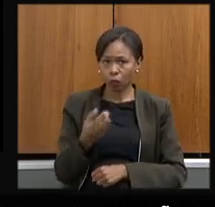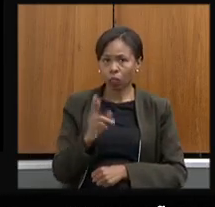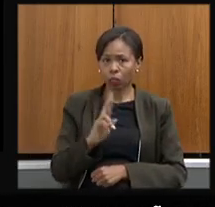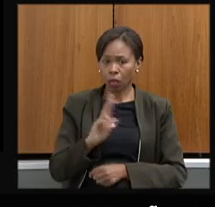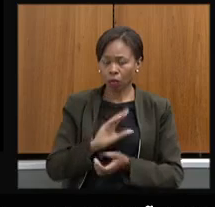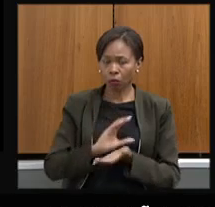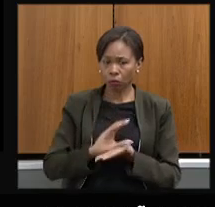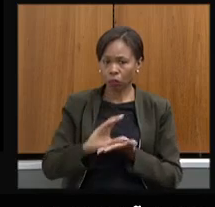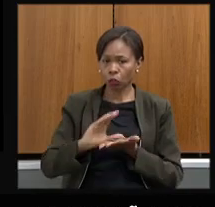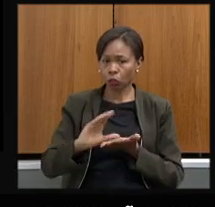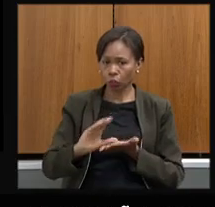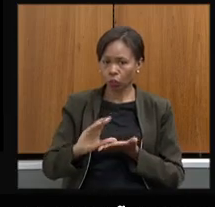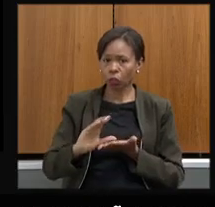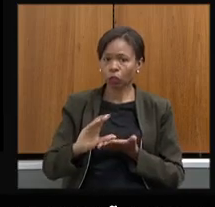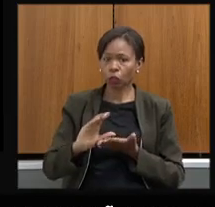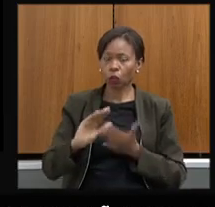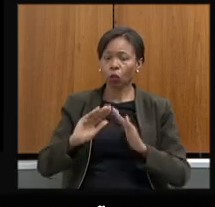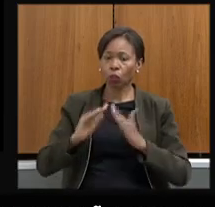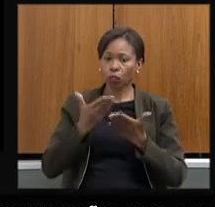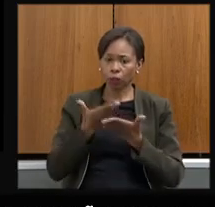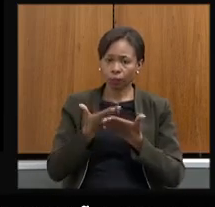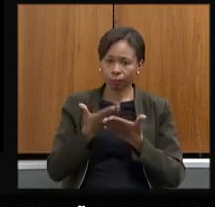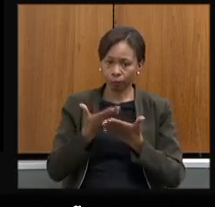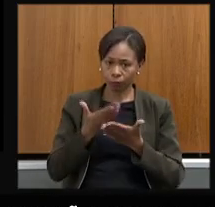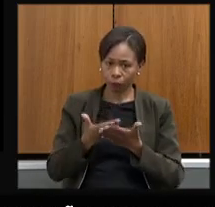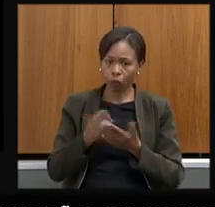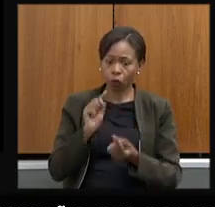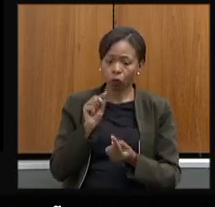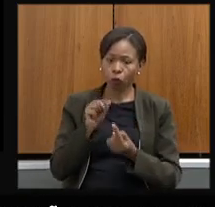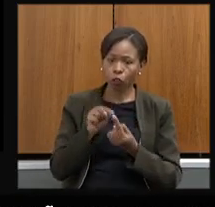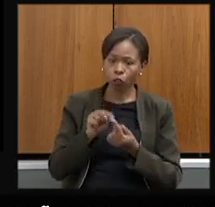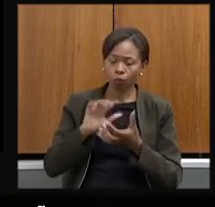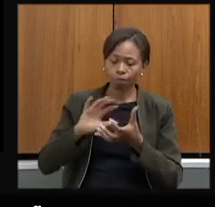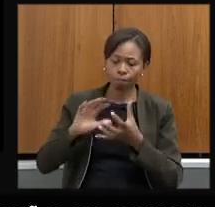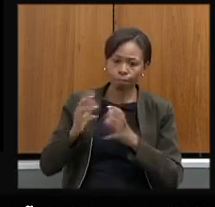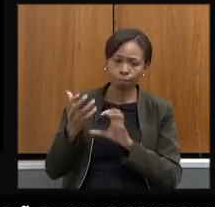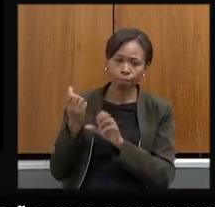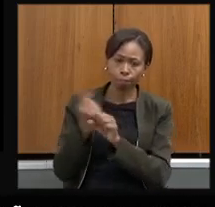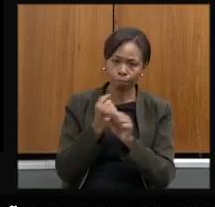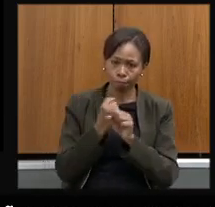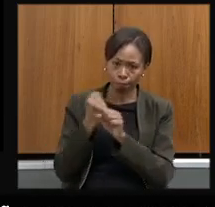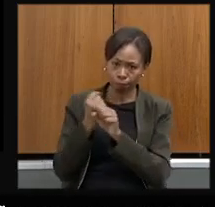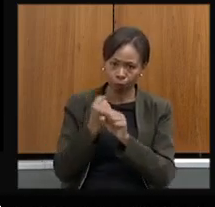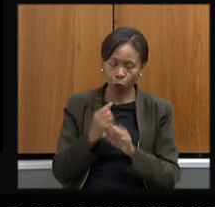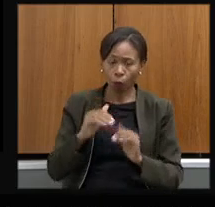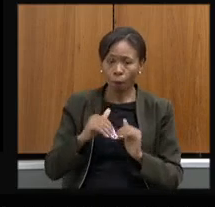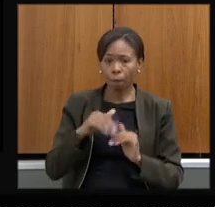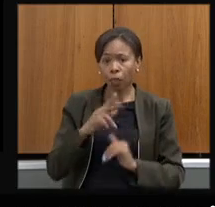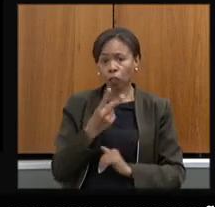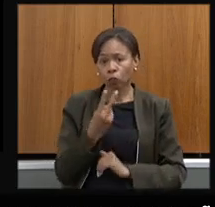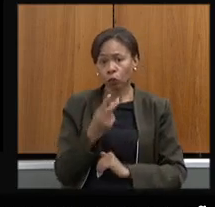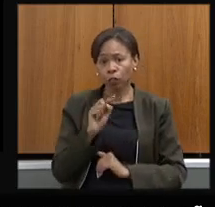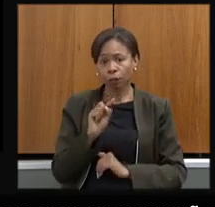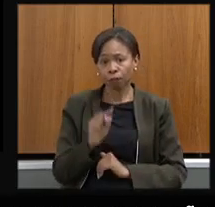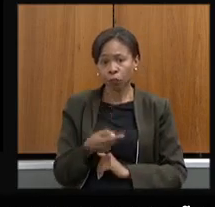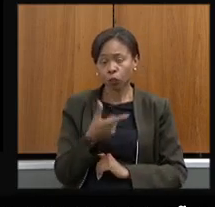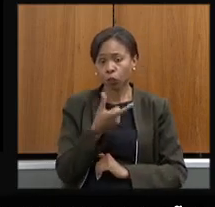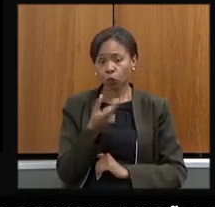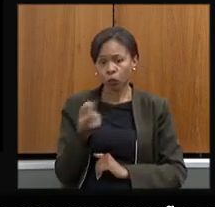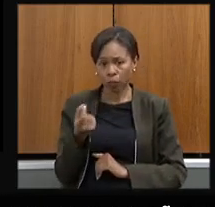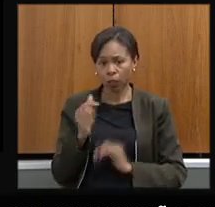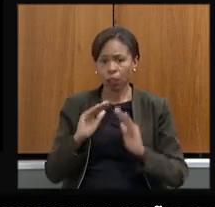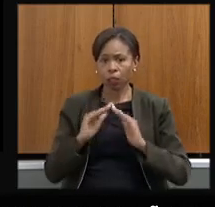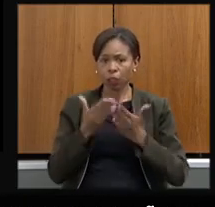investido em vestidos em escolas para a manutenção das obras já são mais de duas mil e duzentas escolas